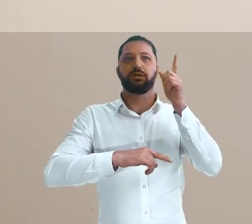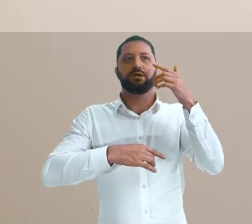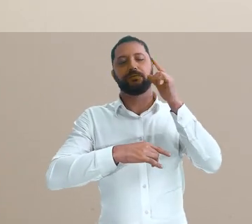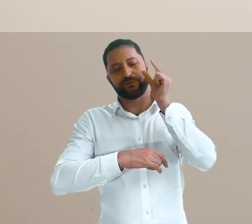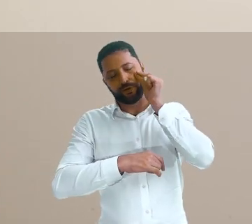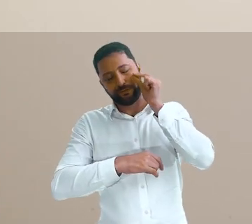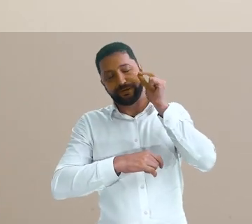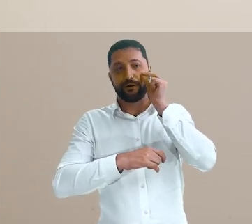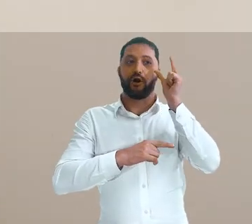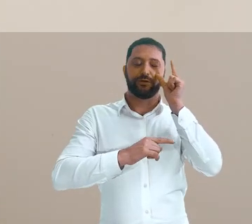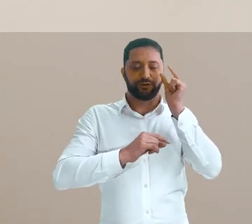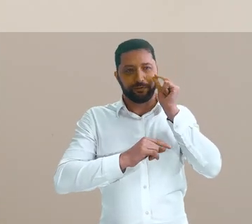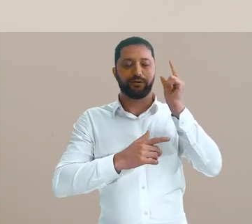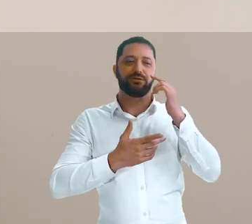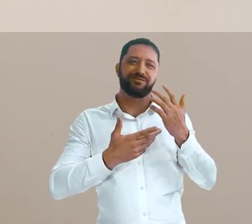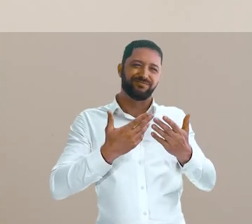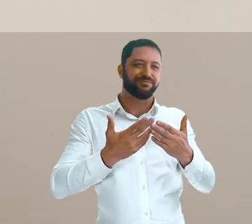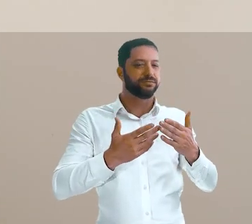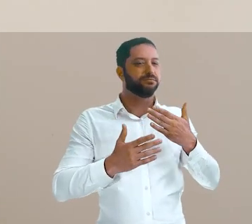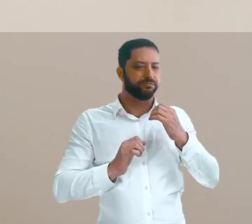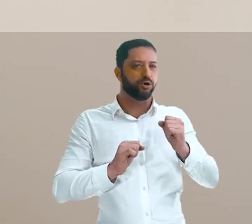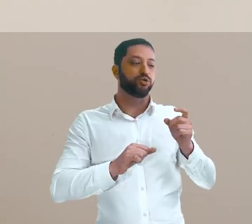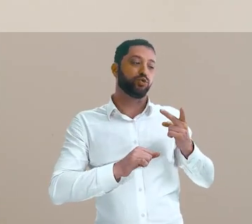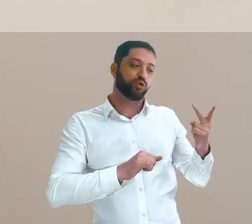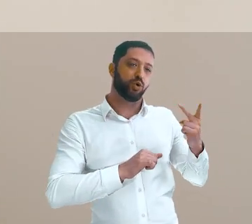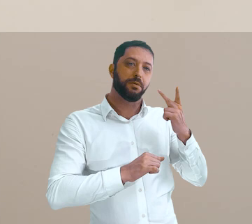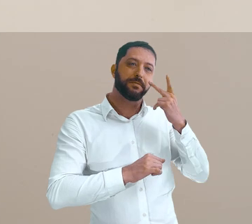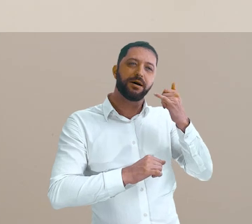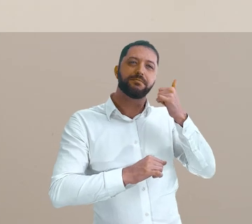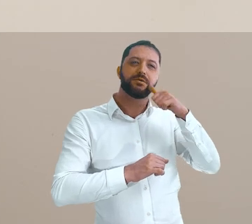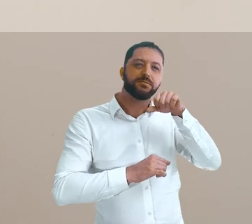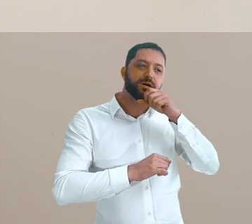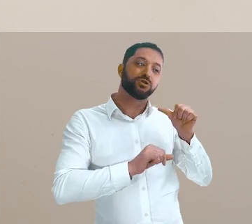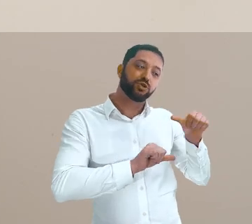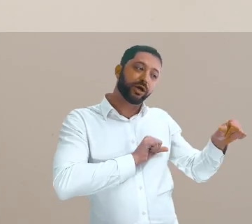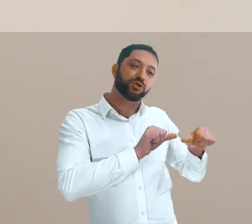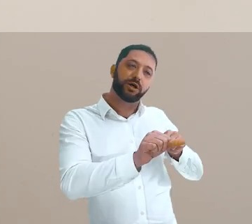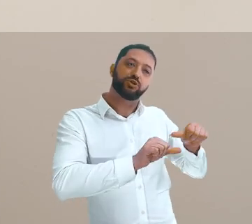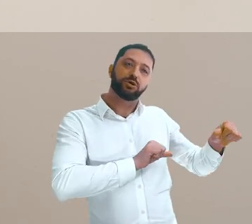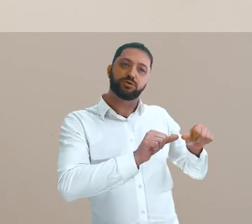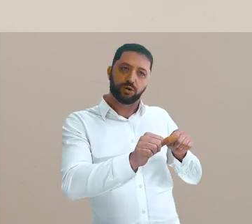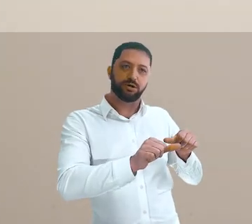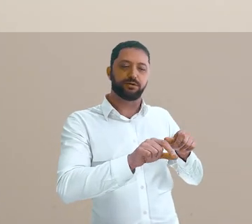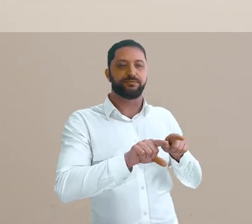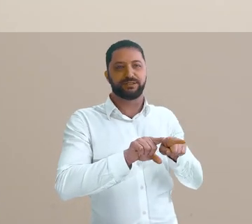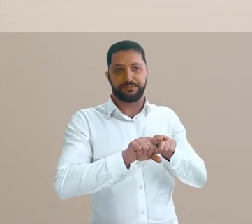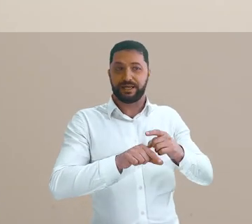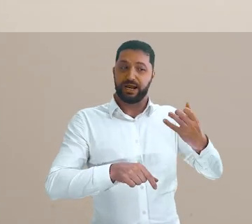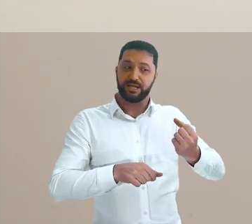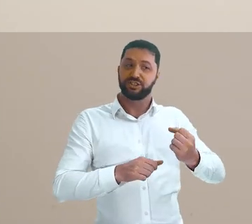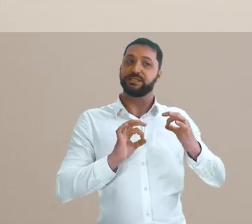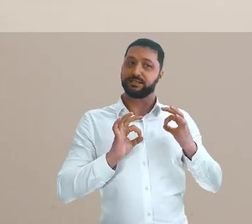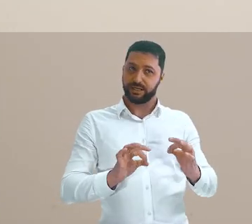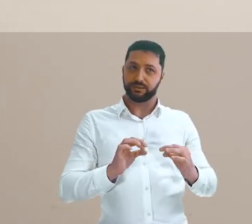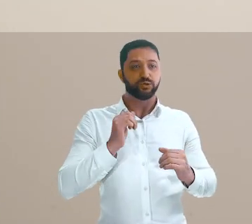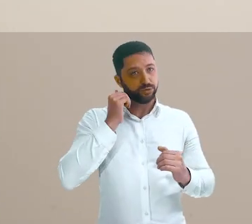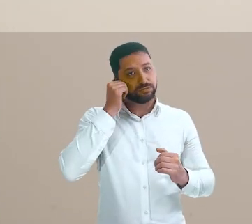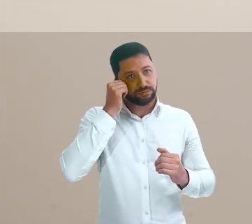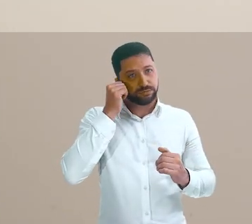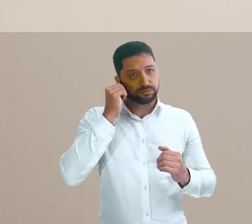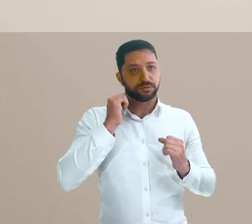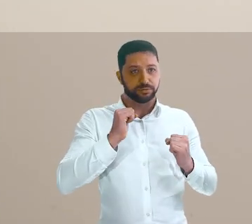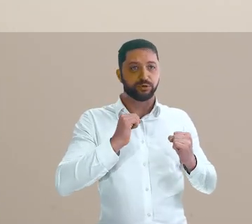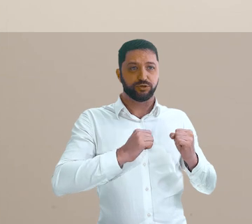vezes à noite, tem uma questão que é muito importante que você pode fazer. Primeiro, o revezamento dos dois. Um revezamento com leite